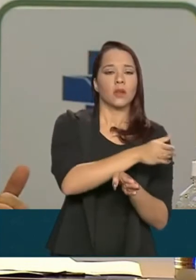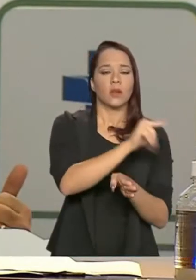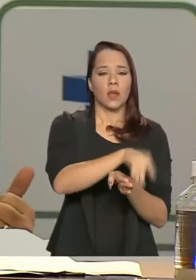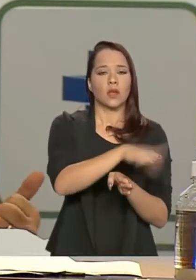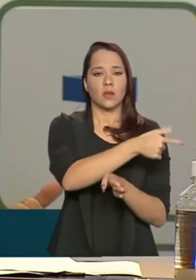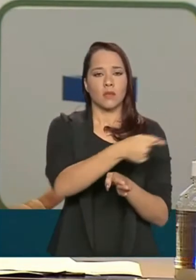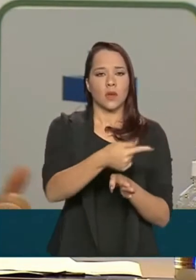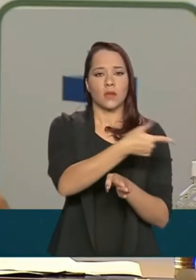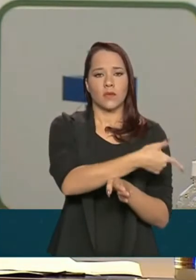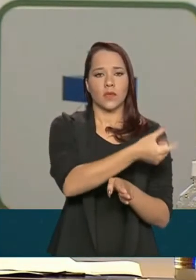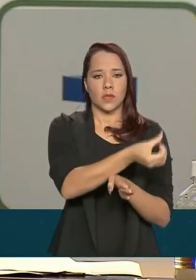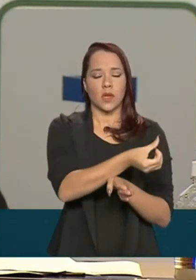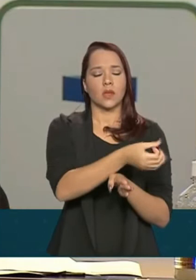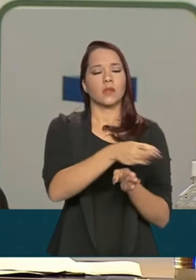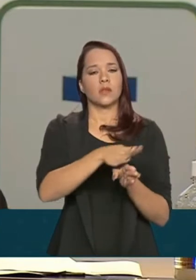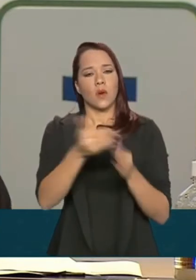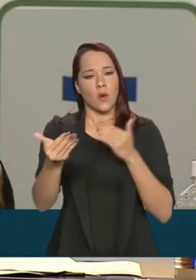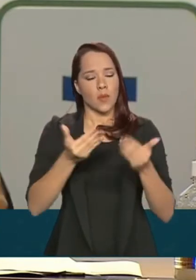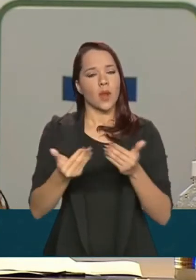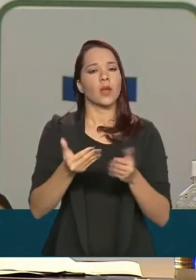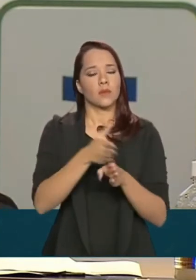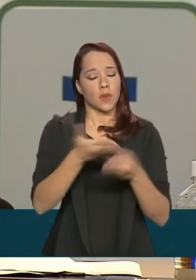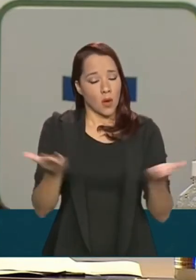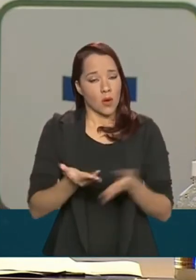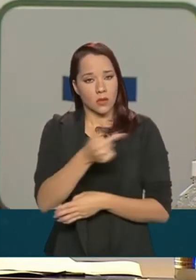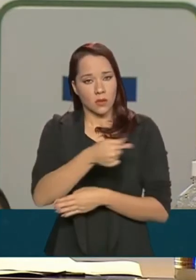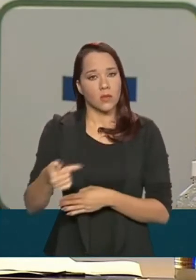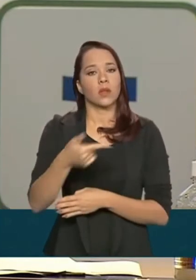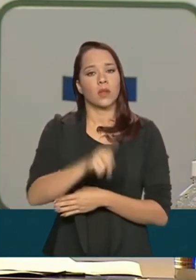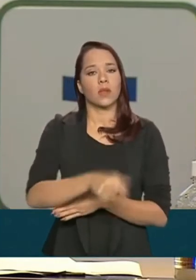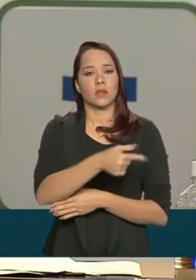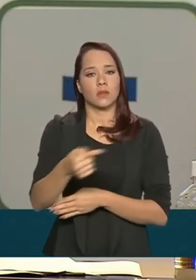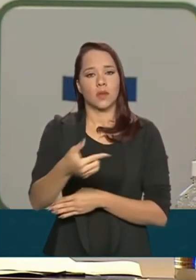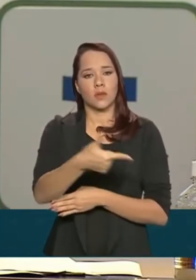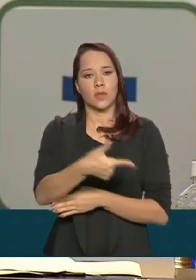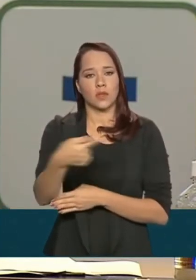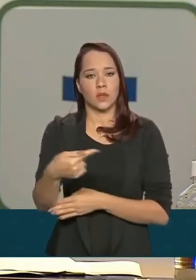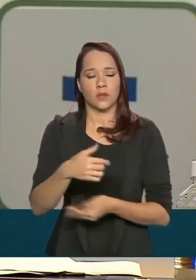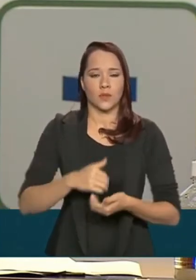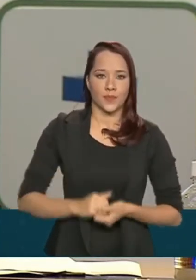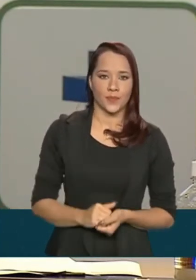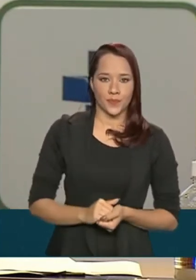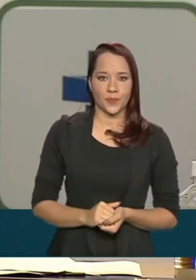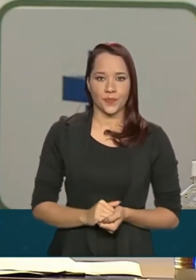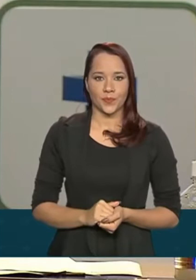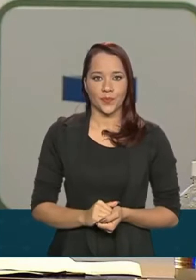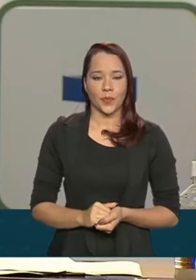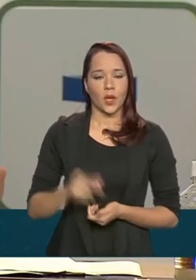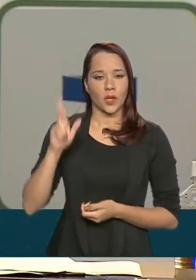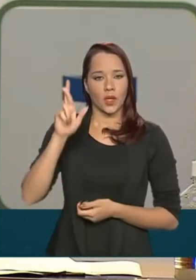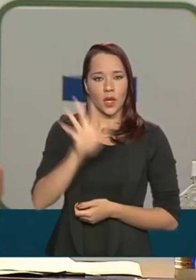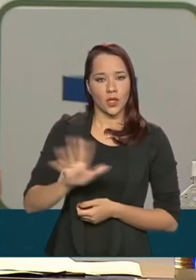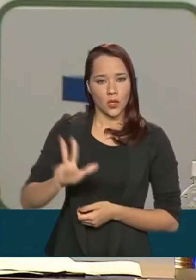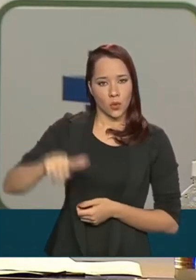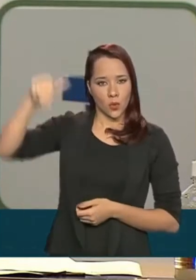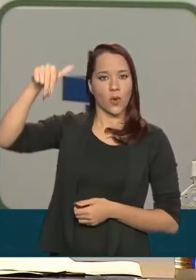semana epidemiológica 26ª, para a atual semana, que é a semana epidemiológica 27ª. E na região norte,